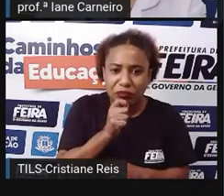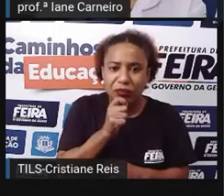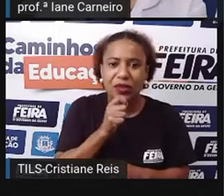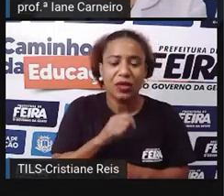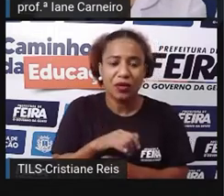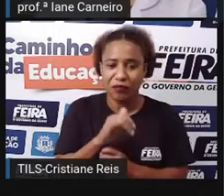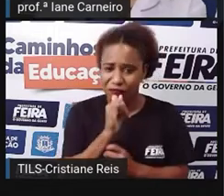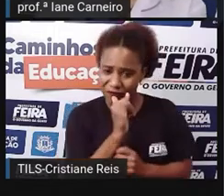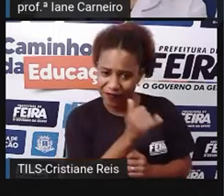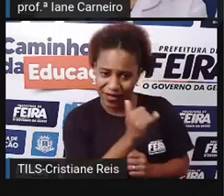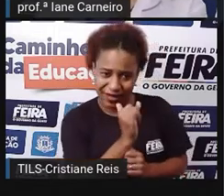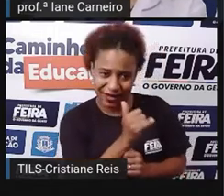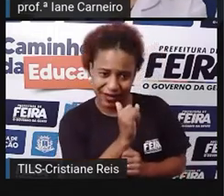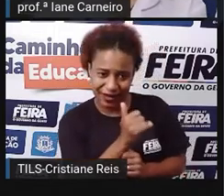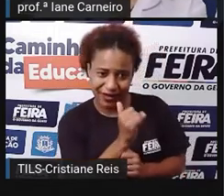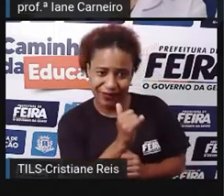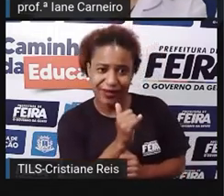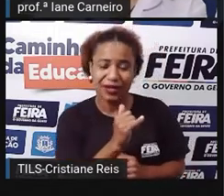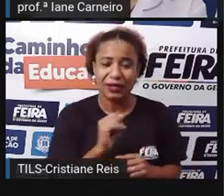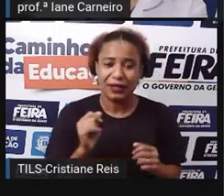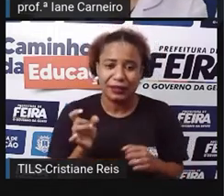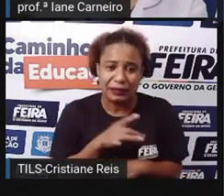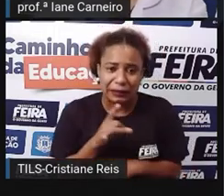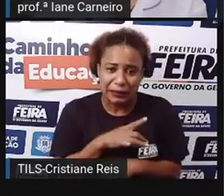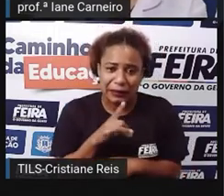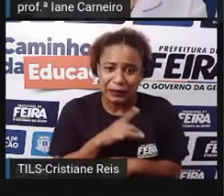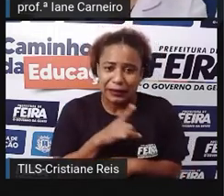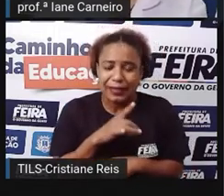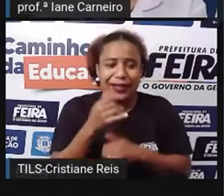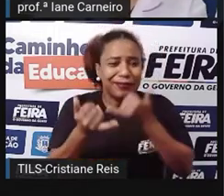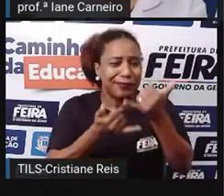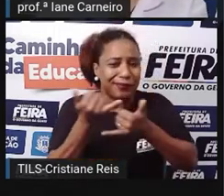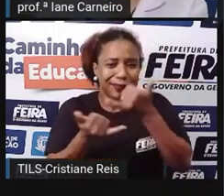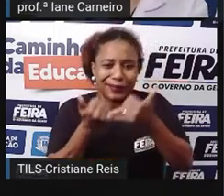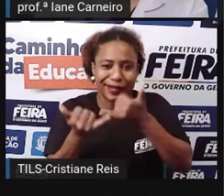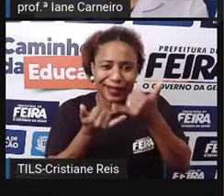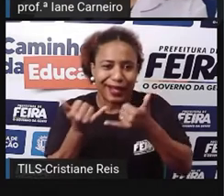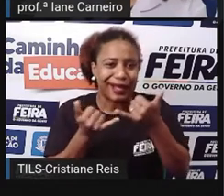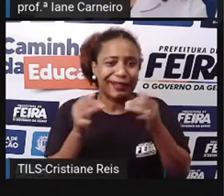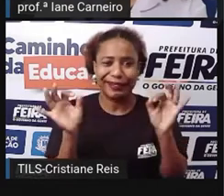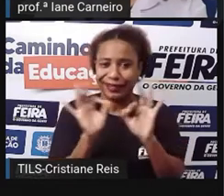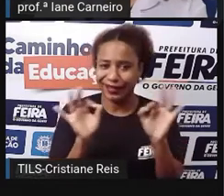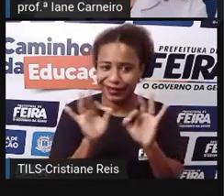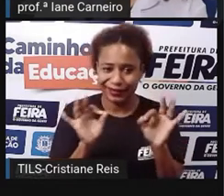estremecia. Não brincava mais de nada, nem de amarelinha.